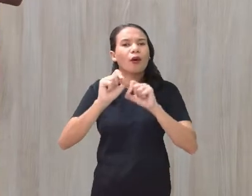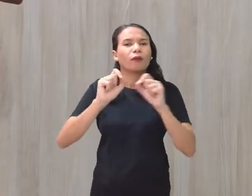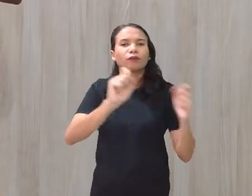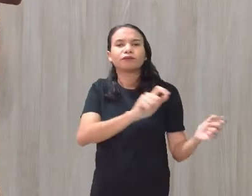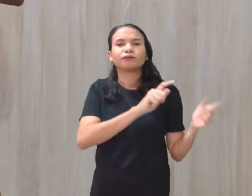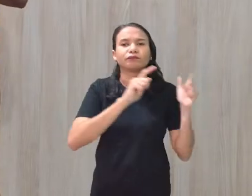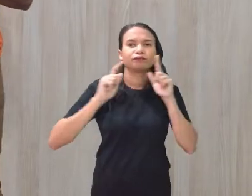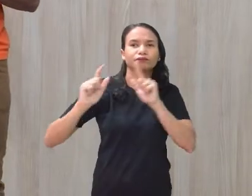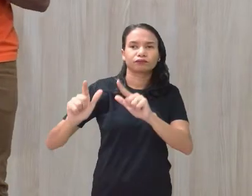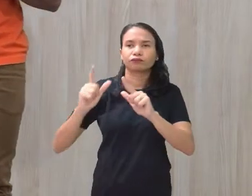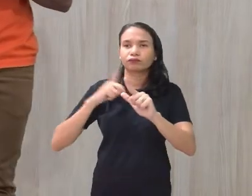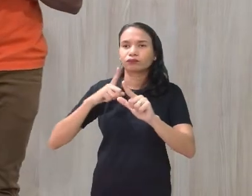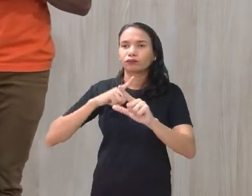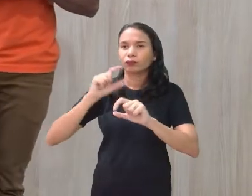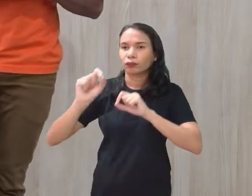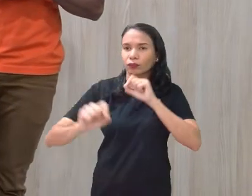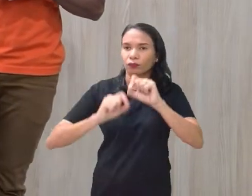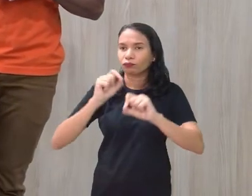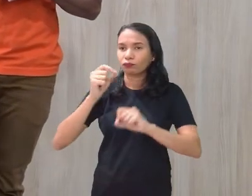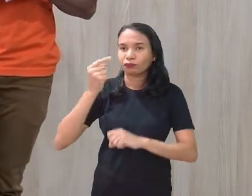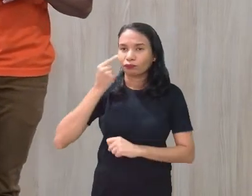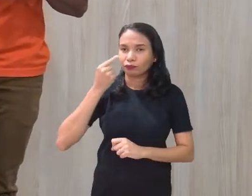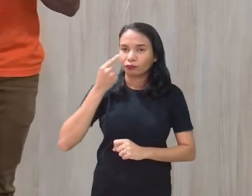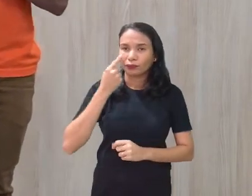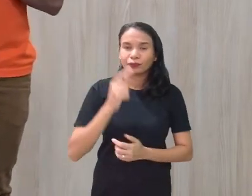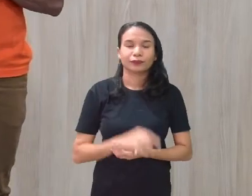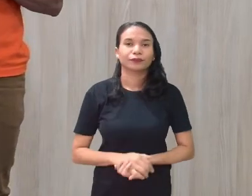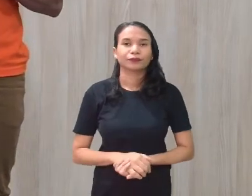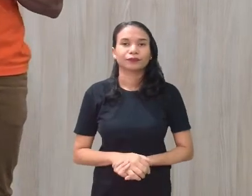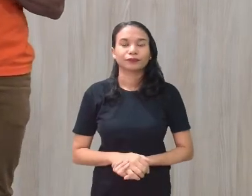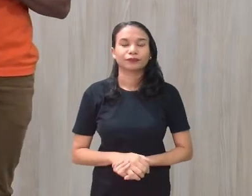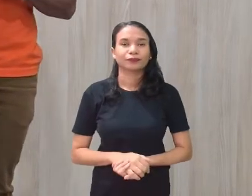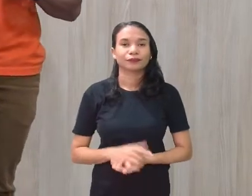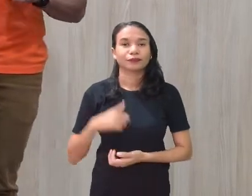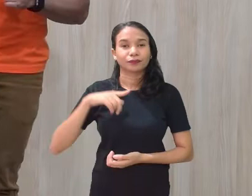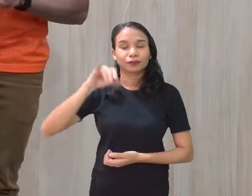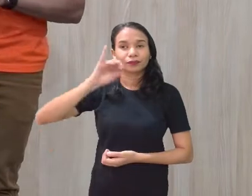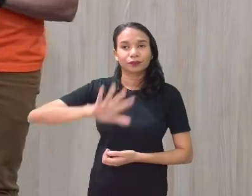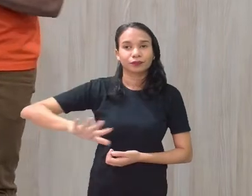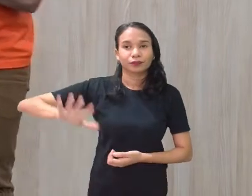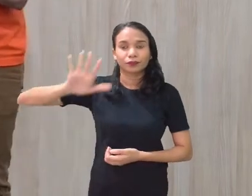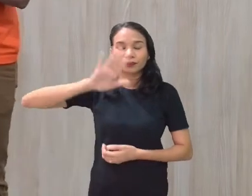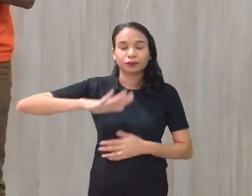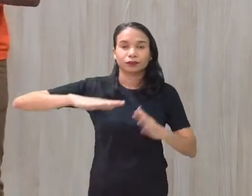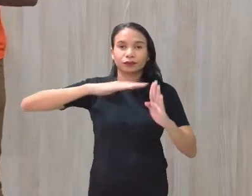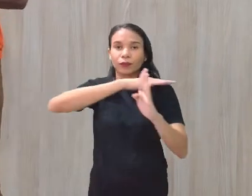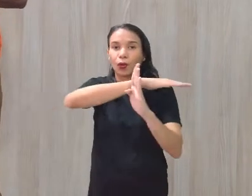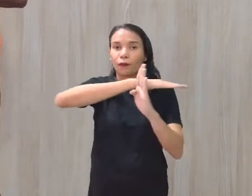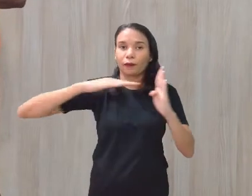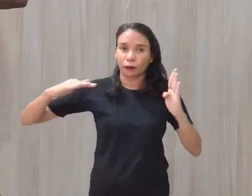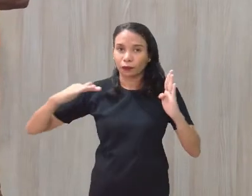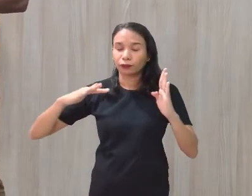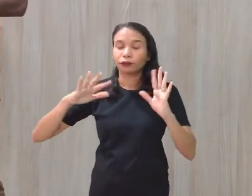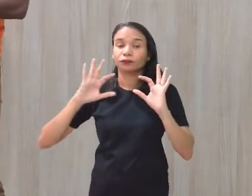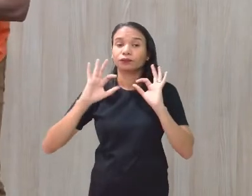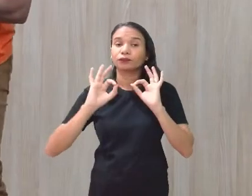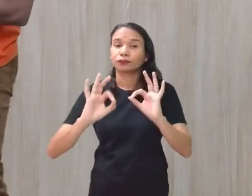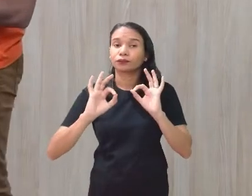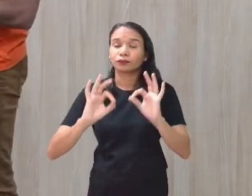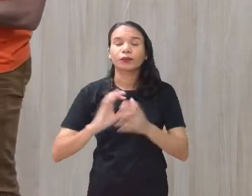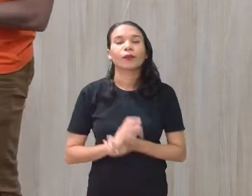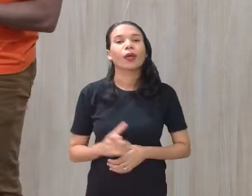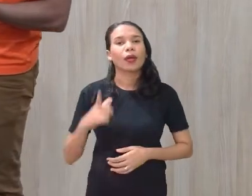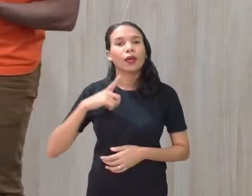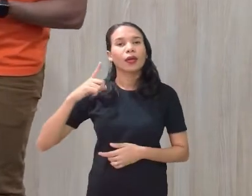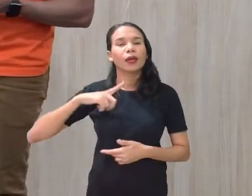aí um traço nessa imagem, um traço na horizontal. Então, quando eu